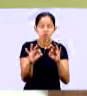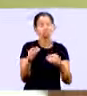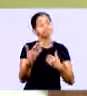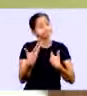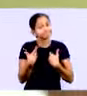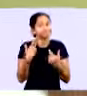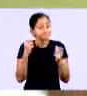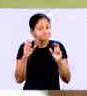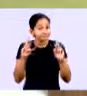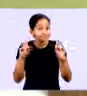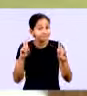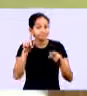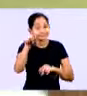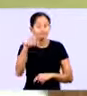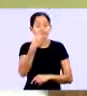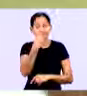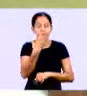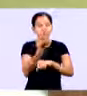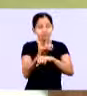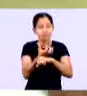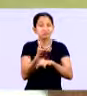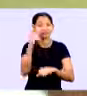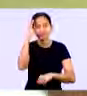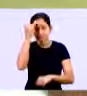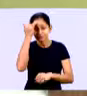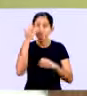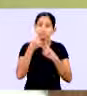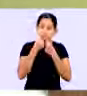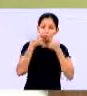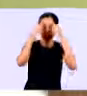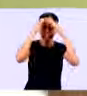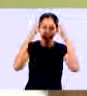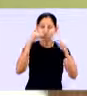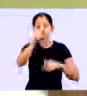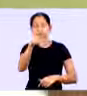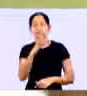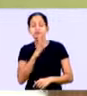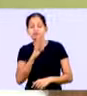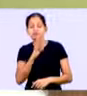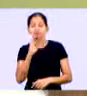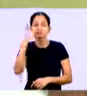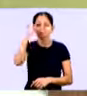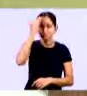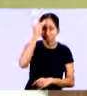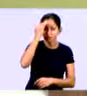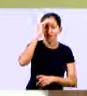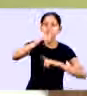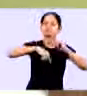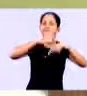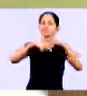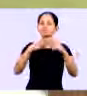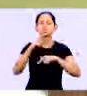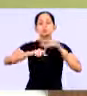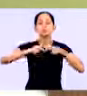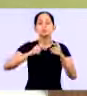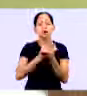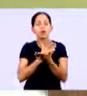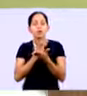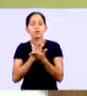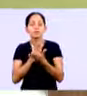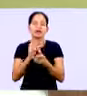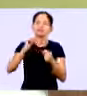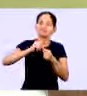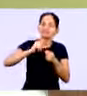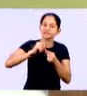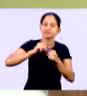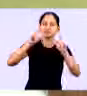tenhamos atingido o objetivo com a disciplina, de levar mais conhecimento para vocês e que vocês possam implantar isso no trabalho, no dia a dia ou